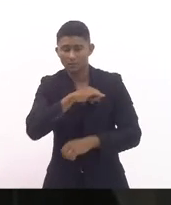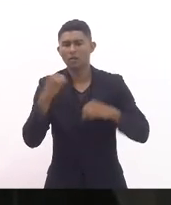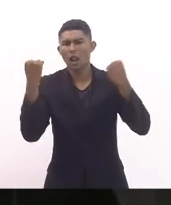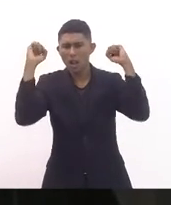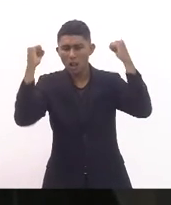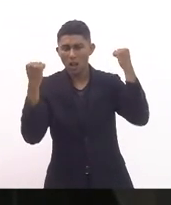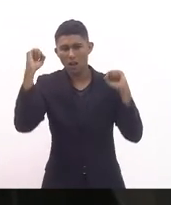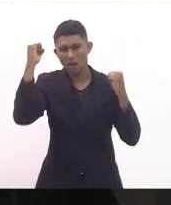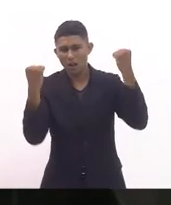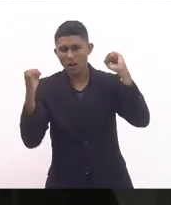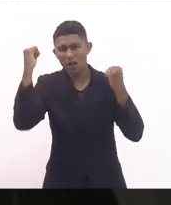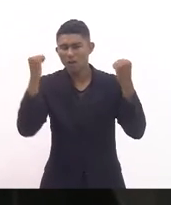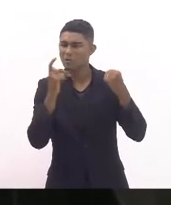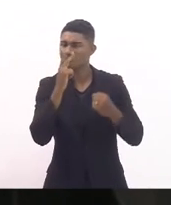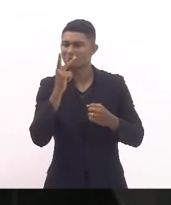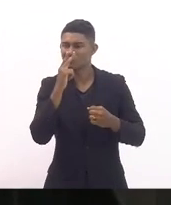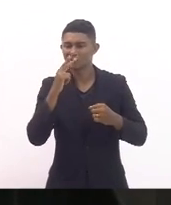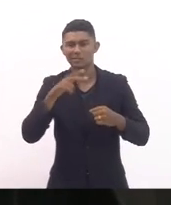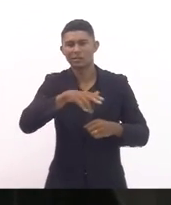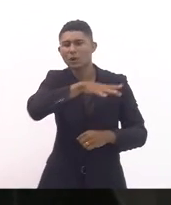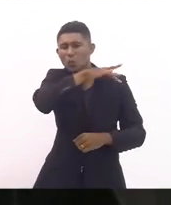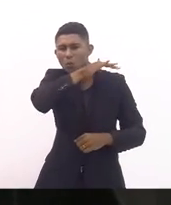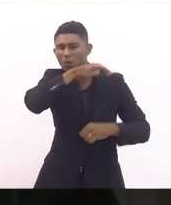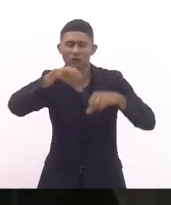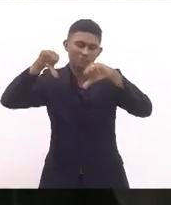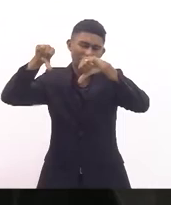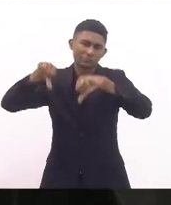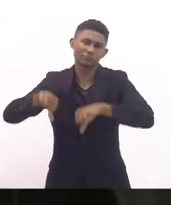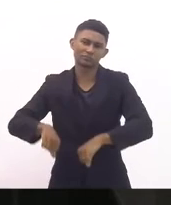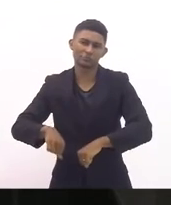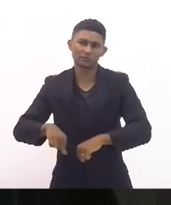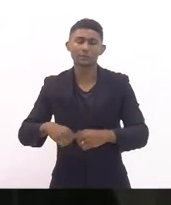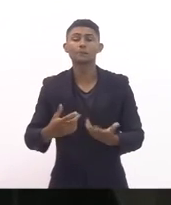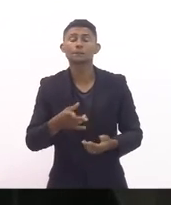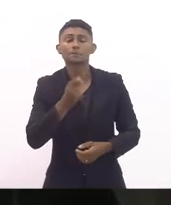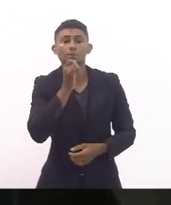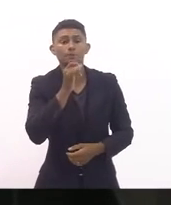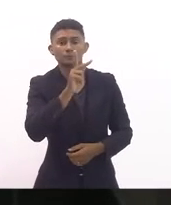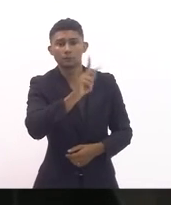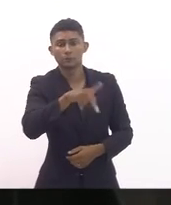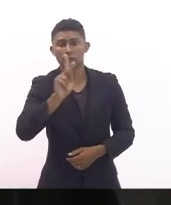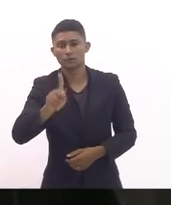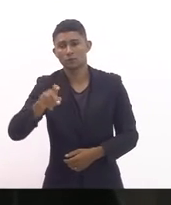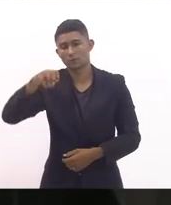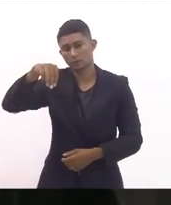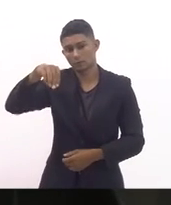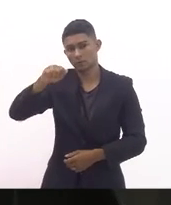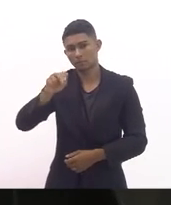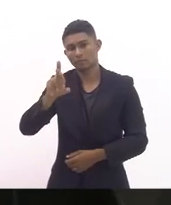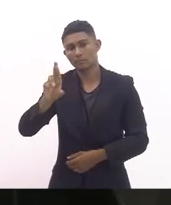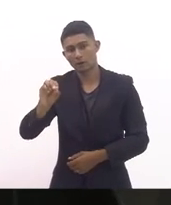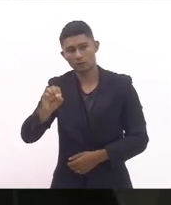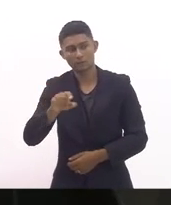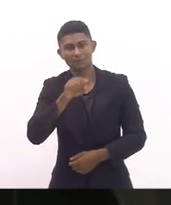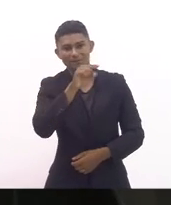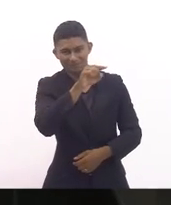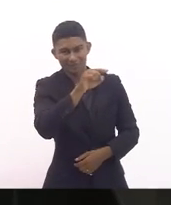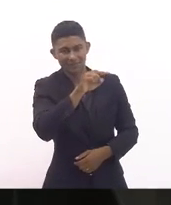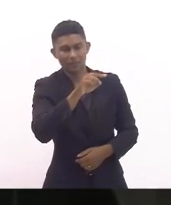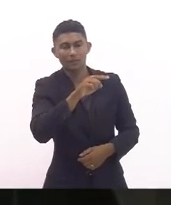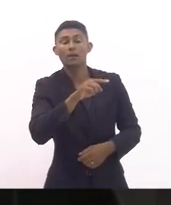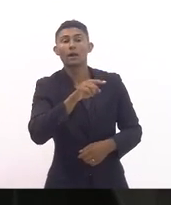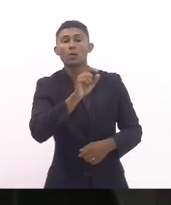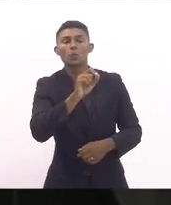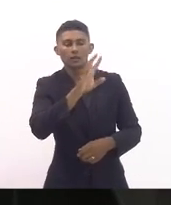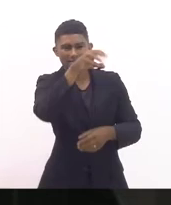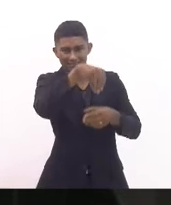alguns especialistas na matéria eu sinto próprio o professor Mauro Osório da Universidade Federal do Rio de Janeiro e